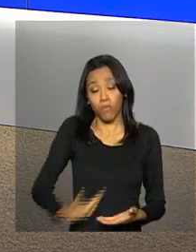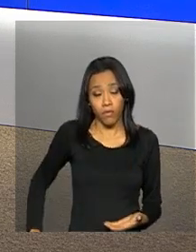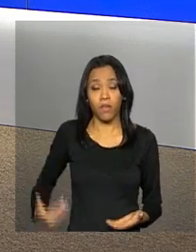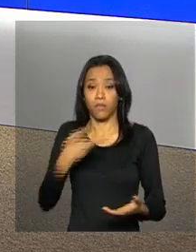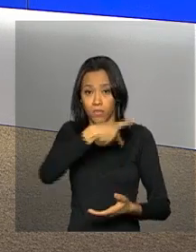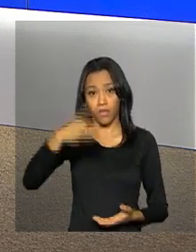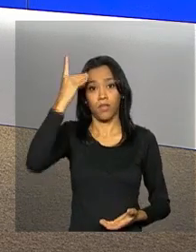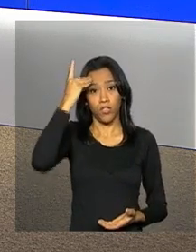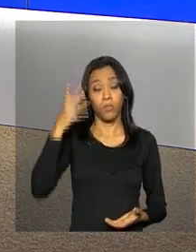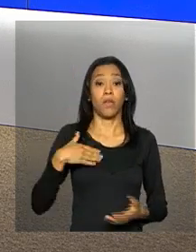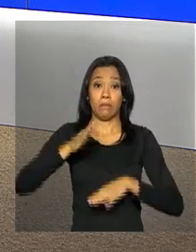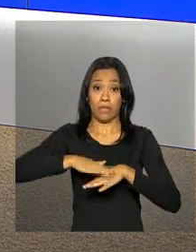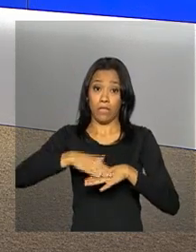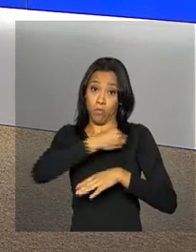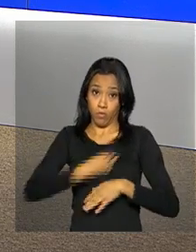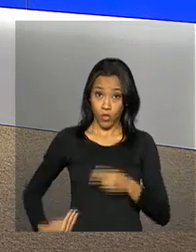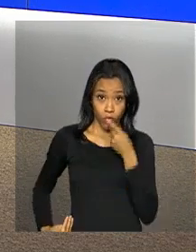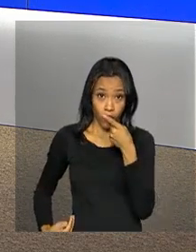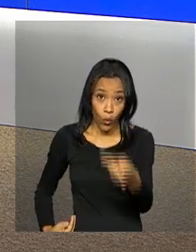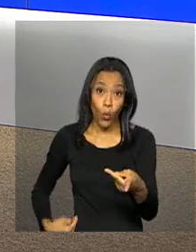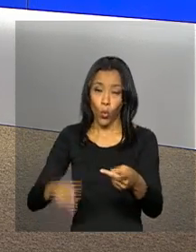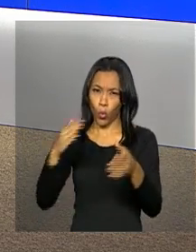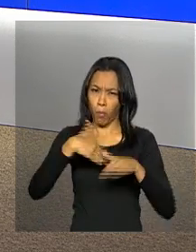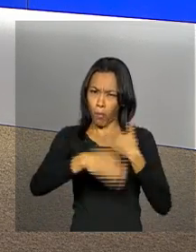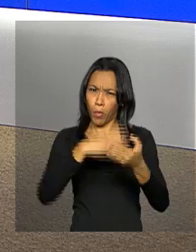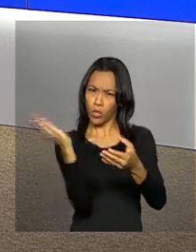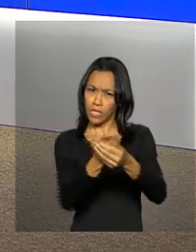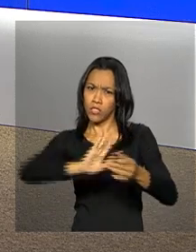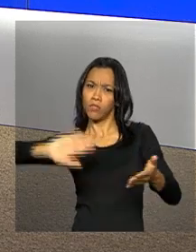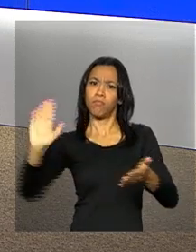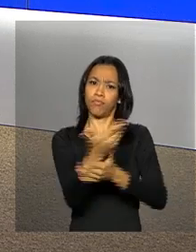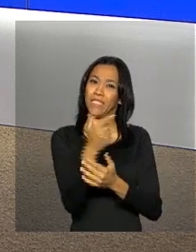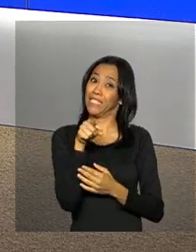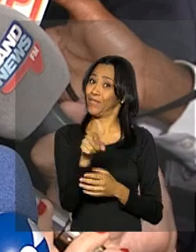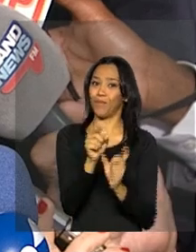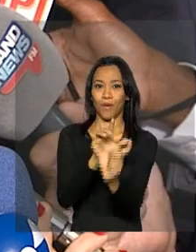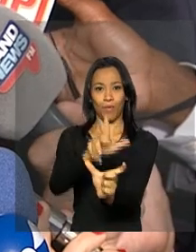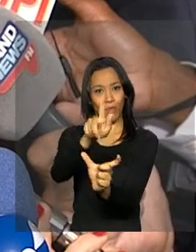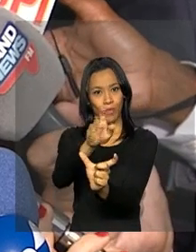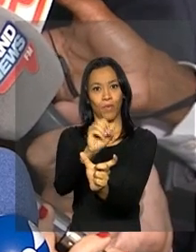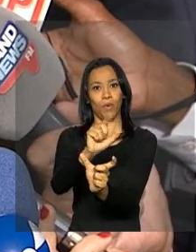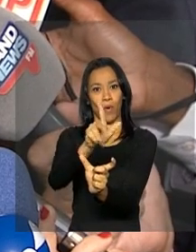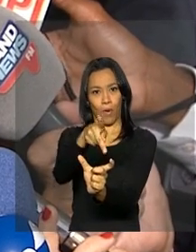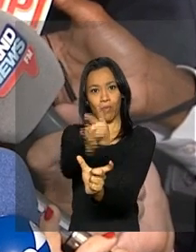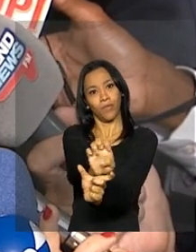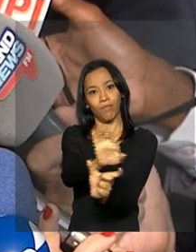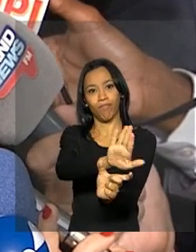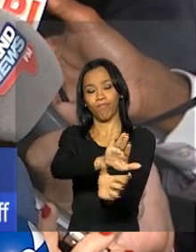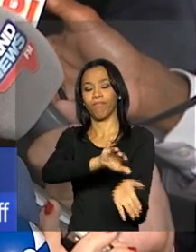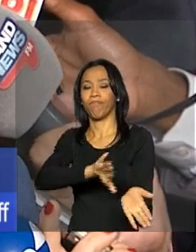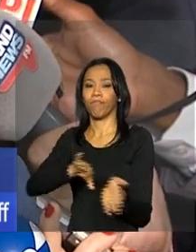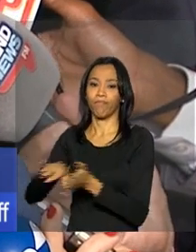uma vez afirmou que o processo de impeachment contra a presidenta Dilma é um golpe dissimulado. O PMDB tomou